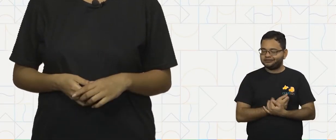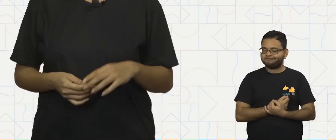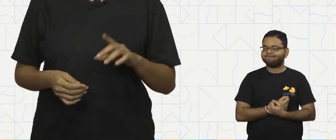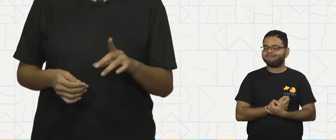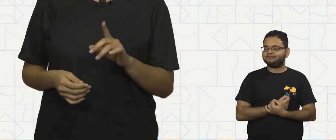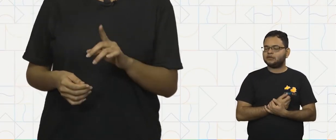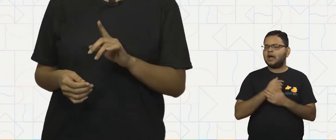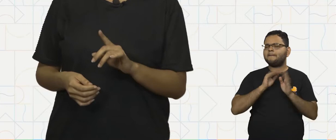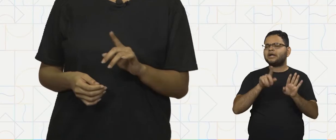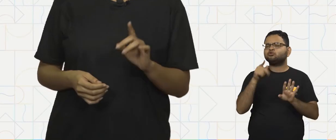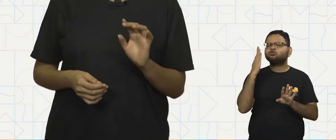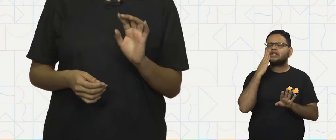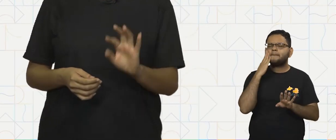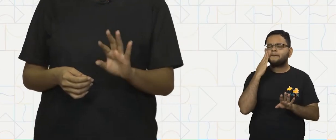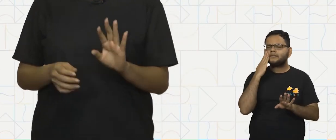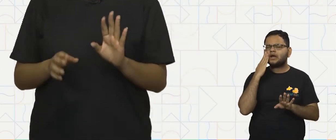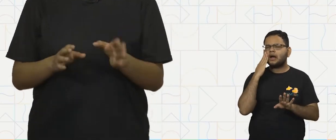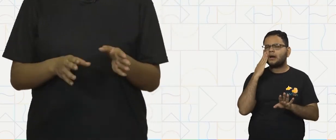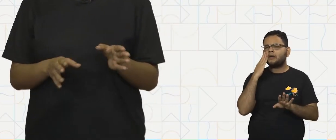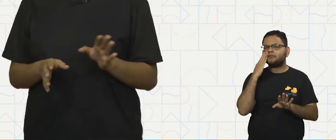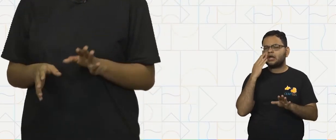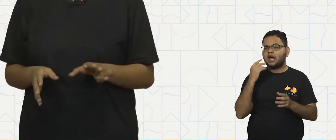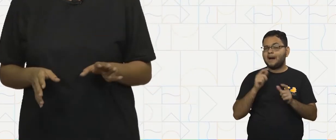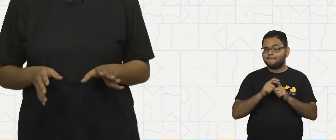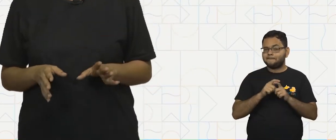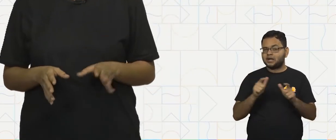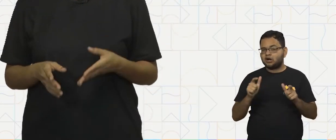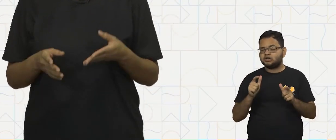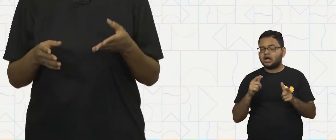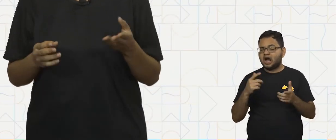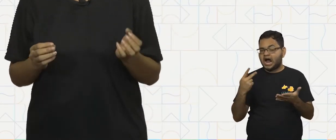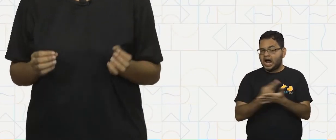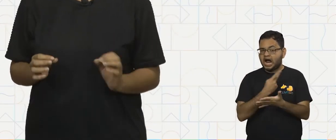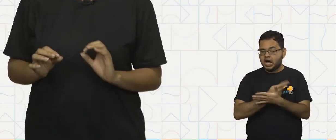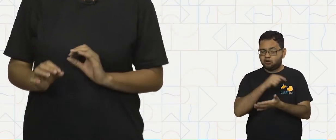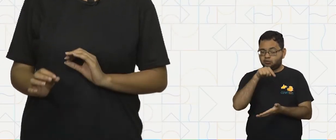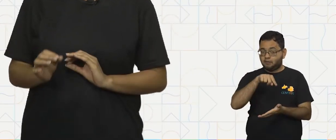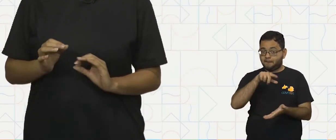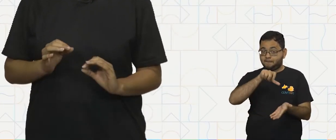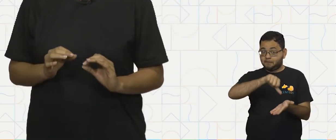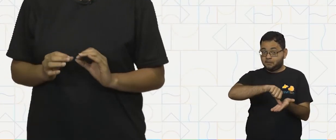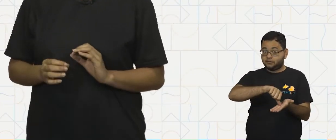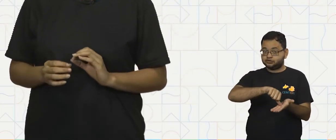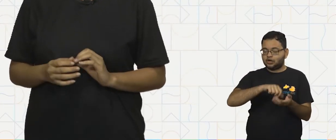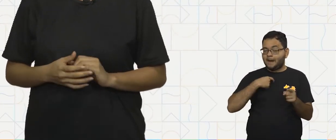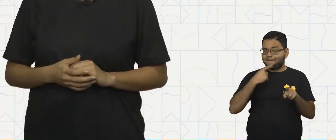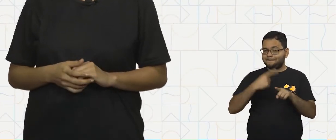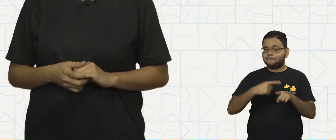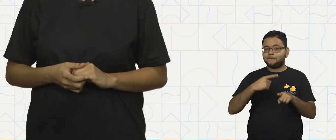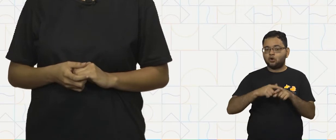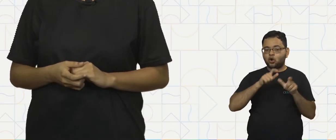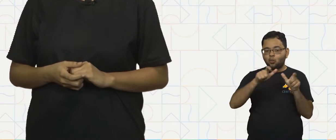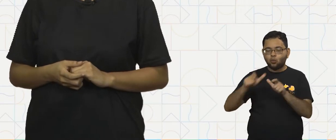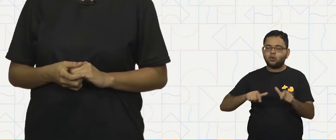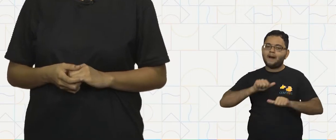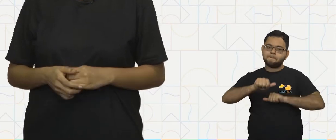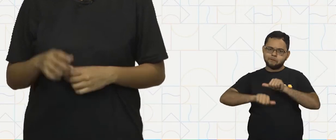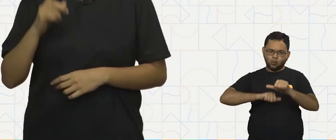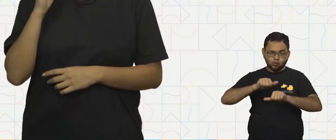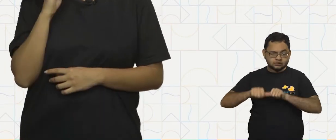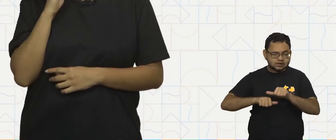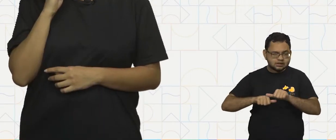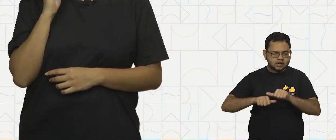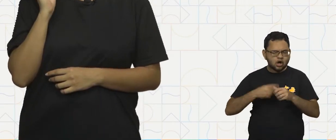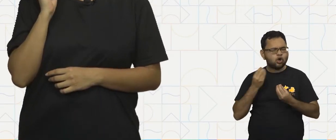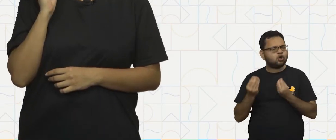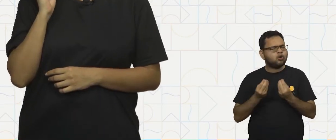apresenta. Mas você sabia que uma parte dos erros do Google Maps está ligado diretamente às transformações das paisagens?